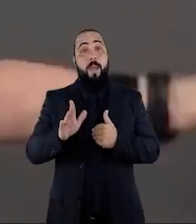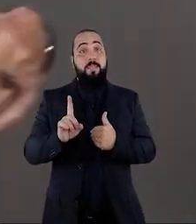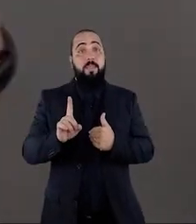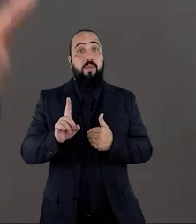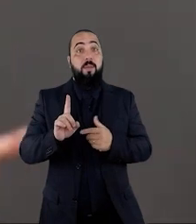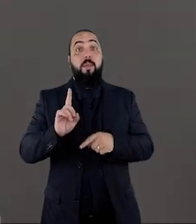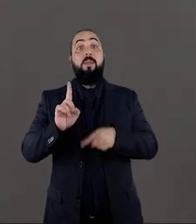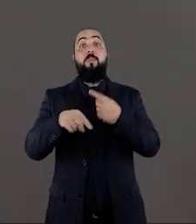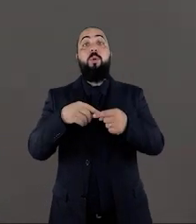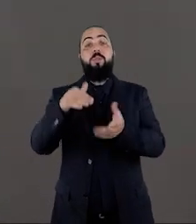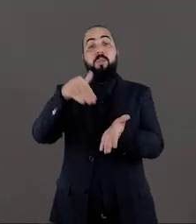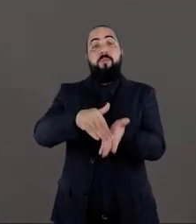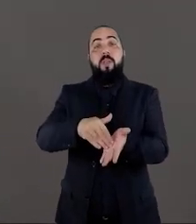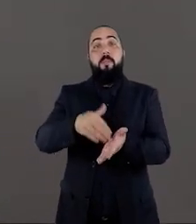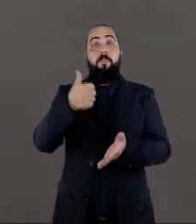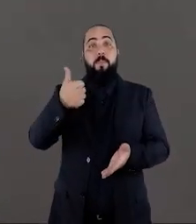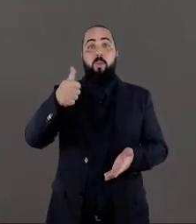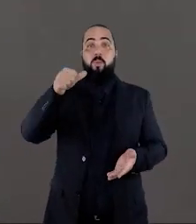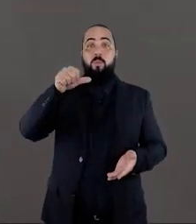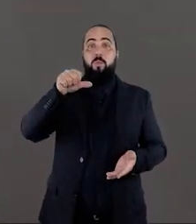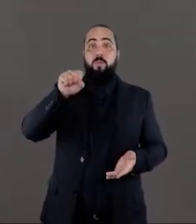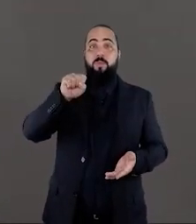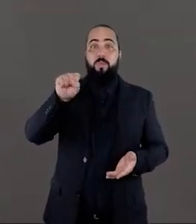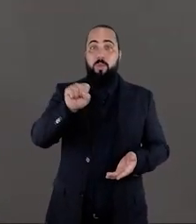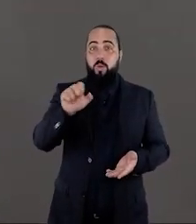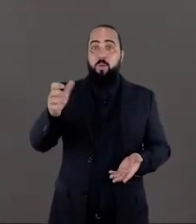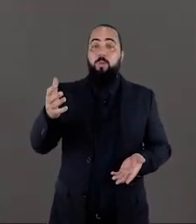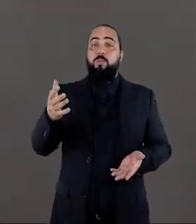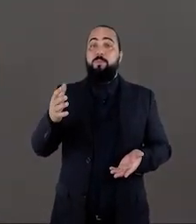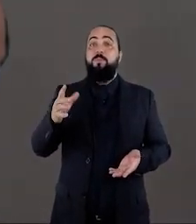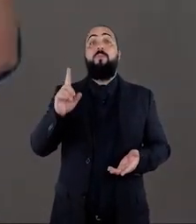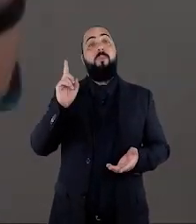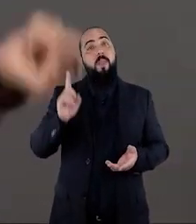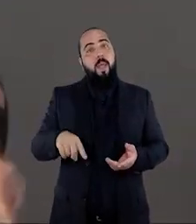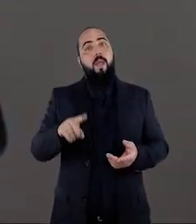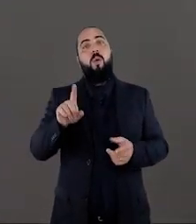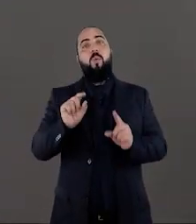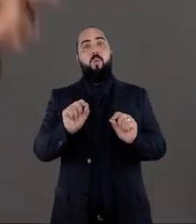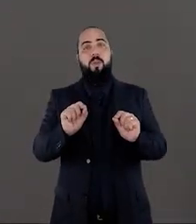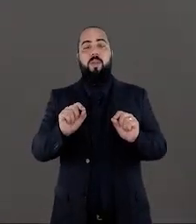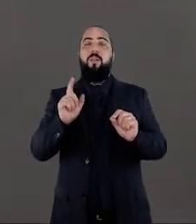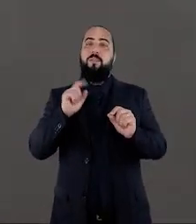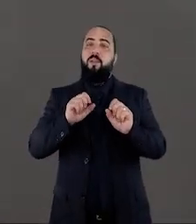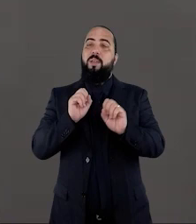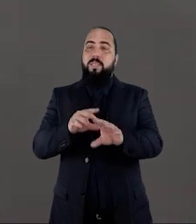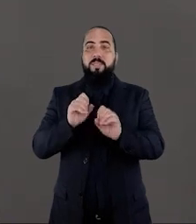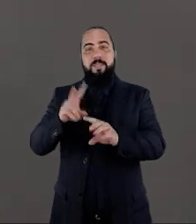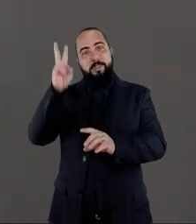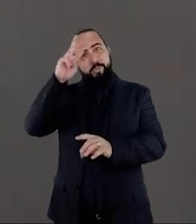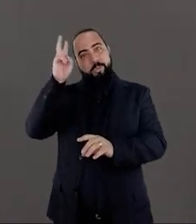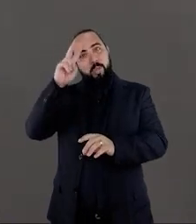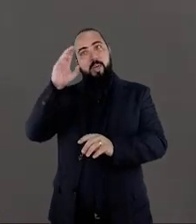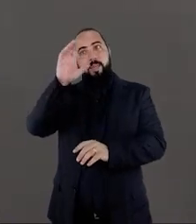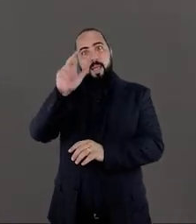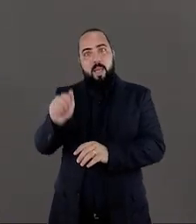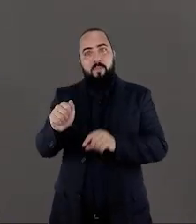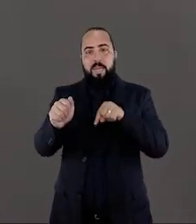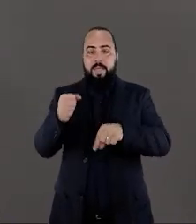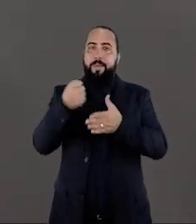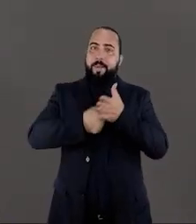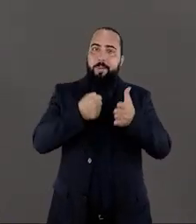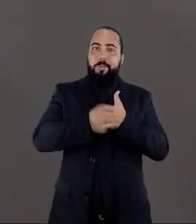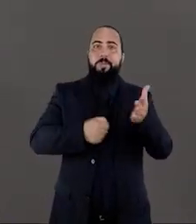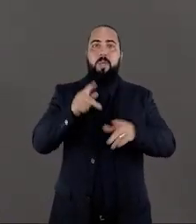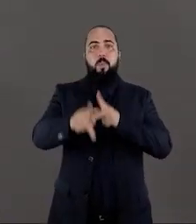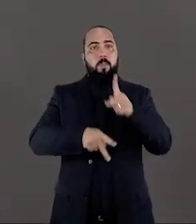começa aí, e segundo, porque não termina na lei de 1888. Essa revisão do ensino de história da África, dos africanos